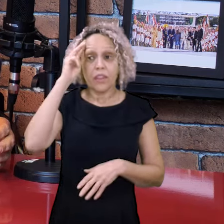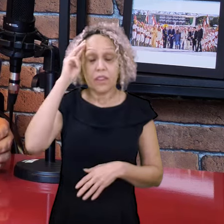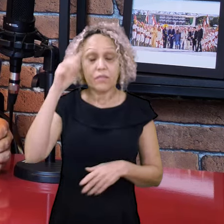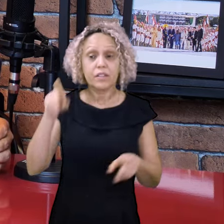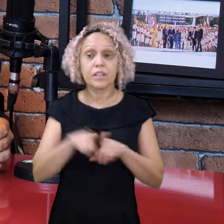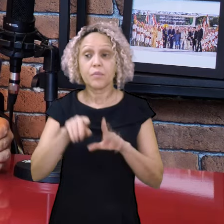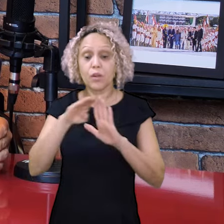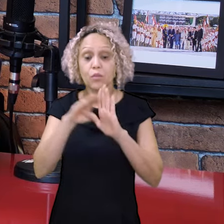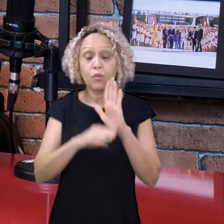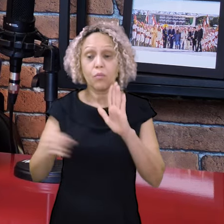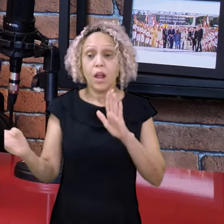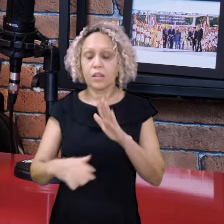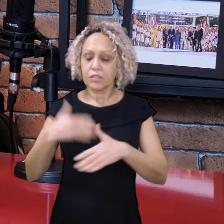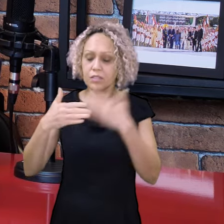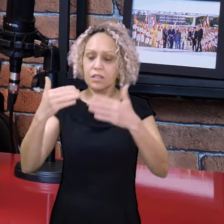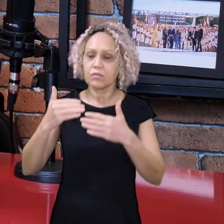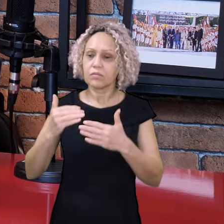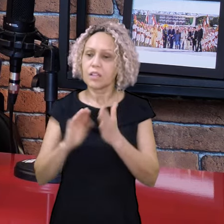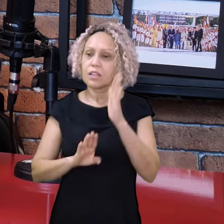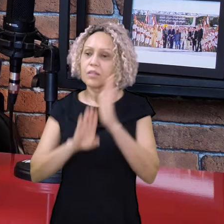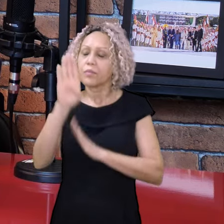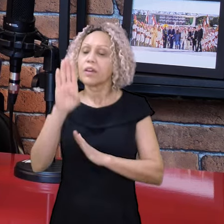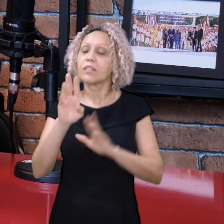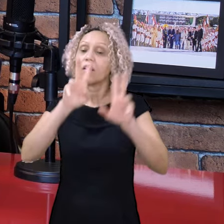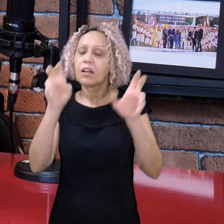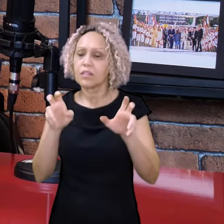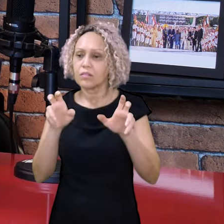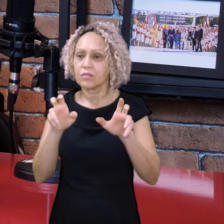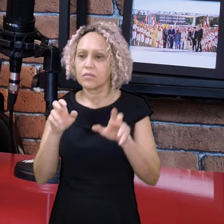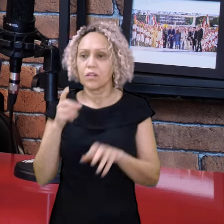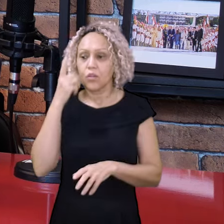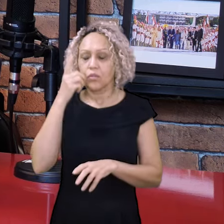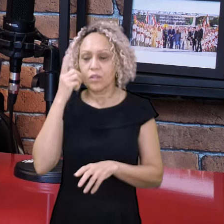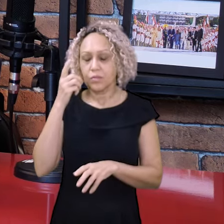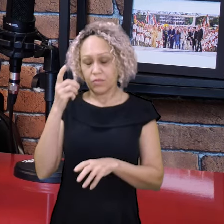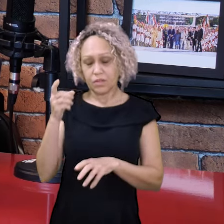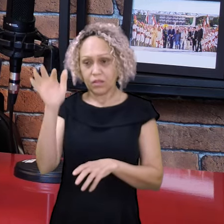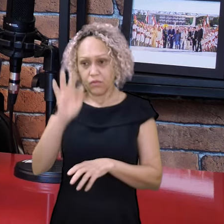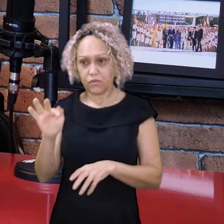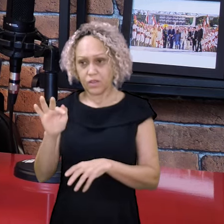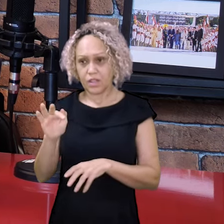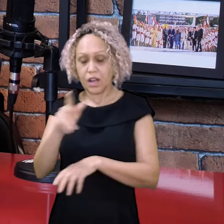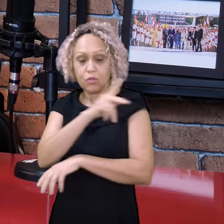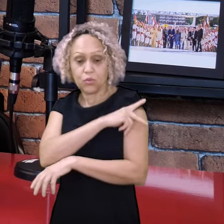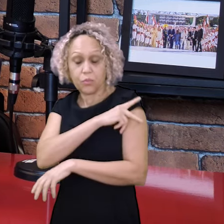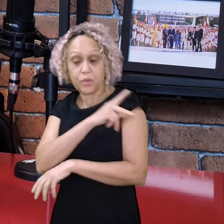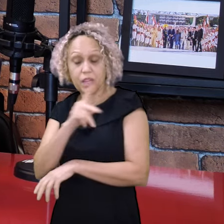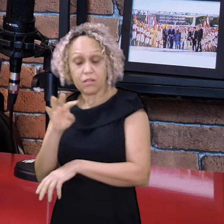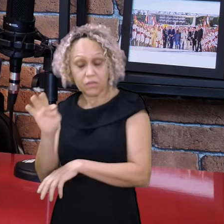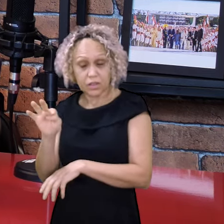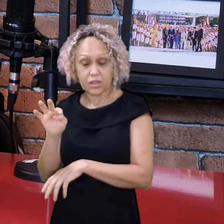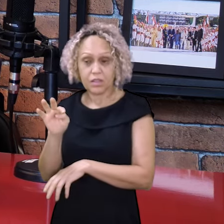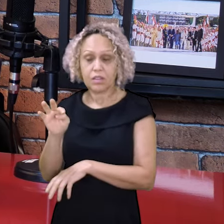E na terça-feira, o novo plano de aceleração do crescimento voltou a ser assunto na conversa com o deputado federal pelo PT do Piauí, Dr.